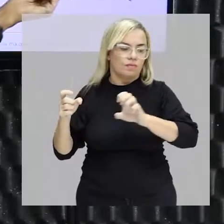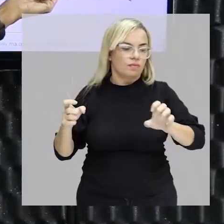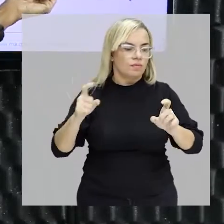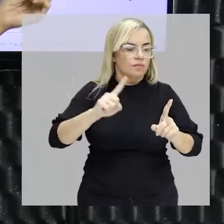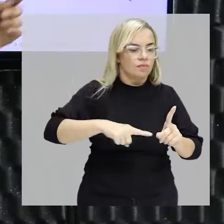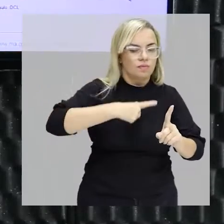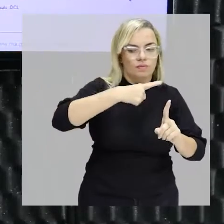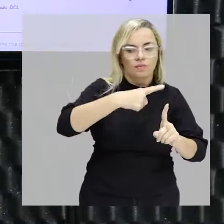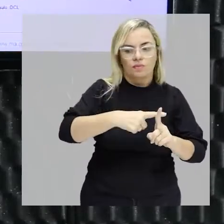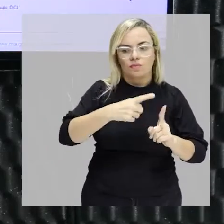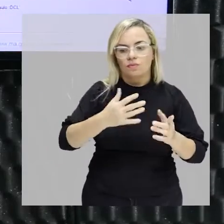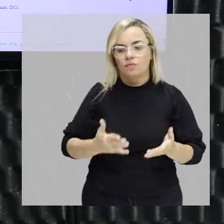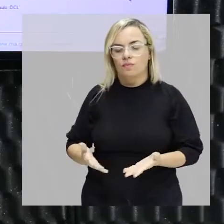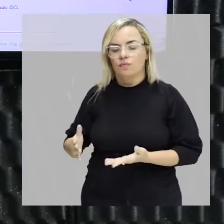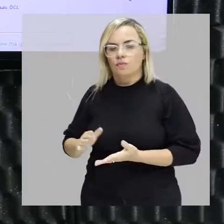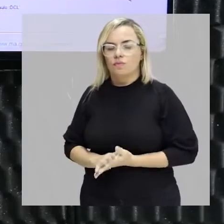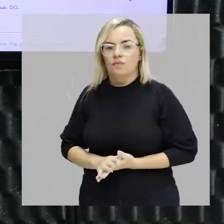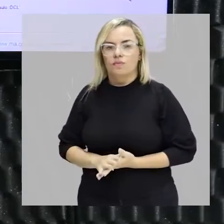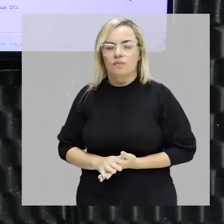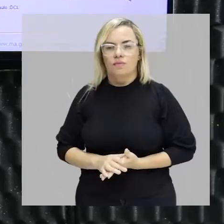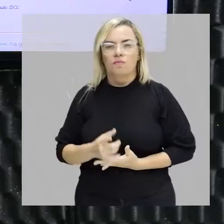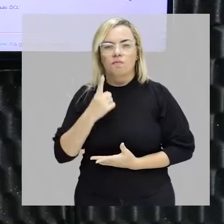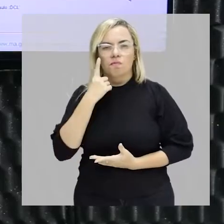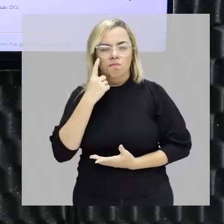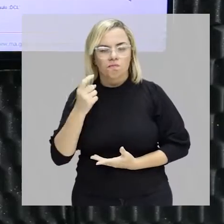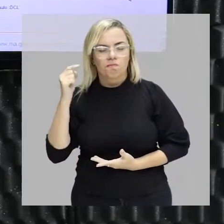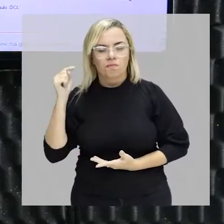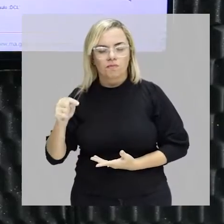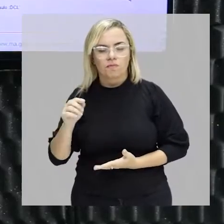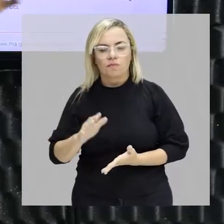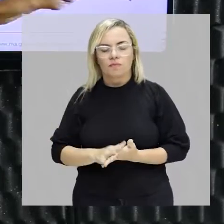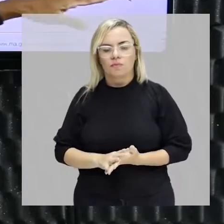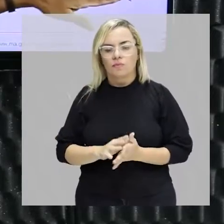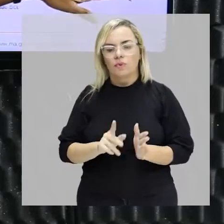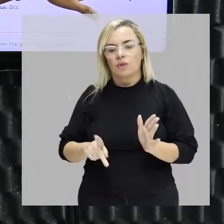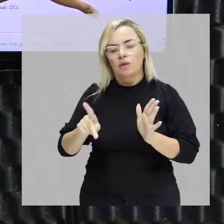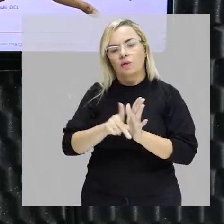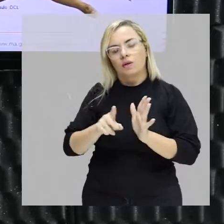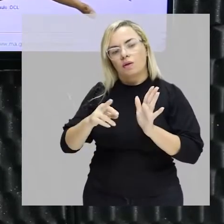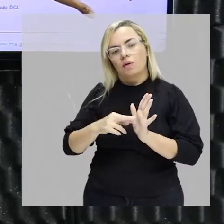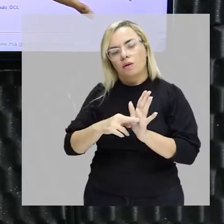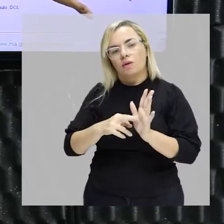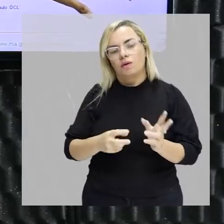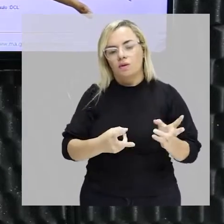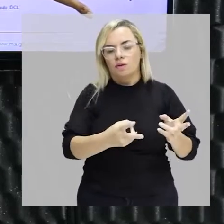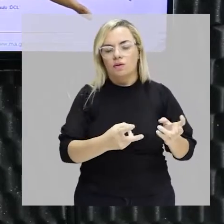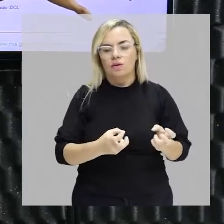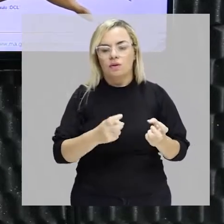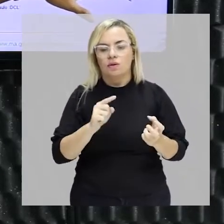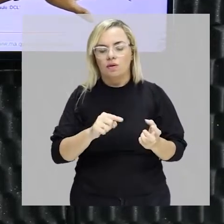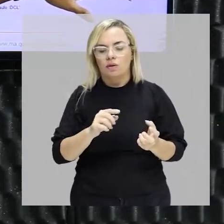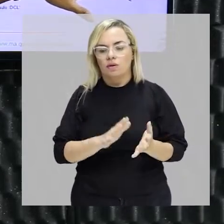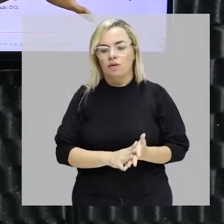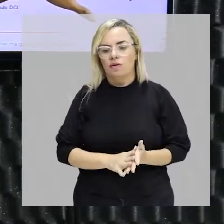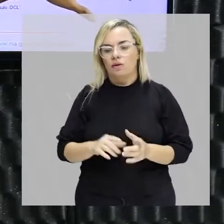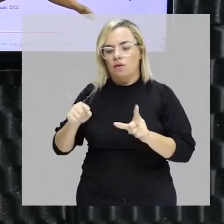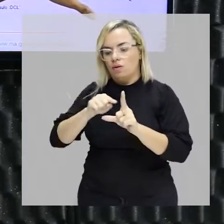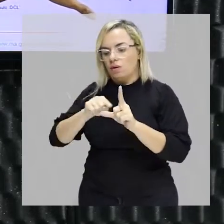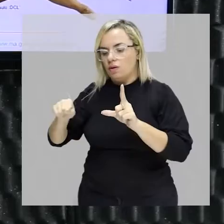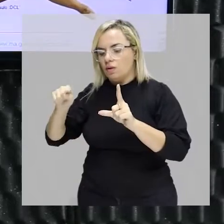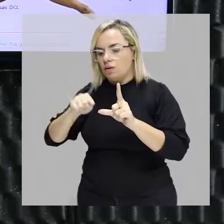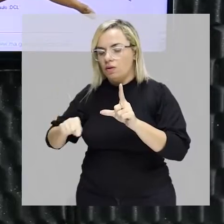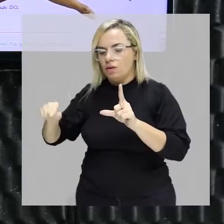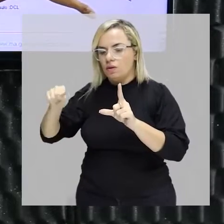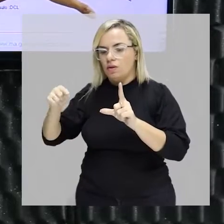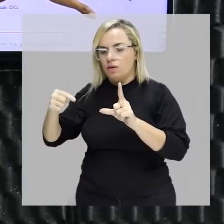ser positivo. É interessante porque, assim, pela própria representação, tu percebe que tu tens um lado do gráfico